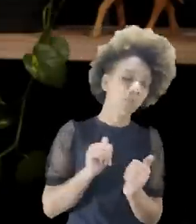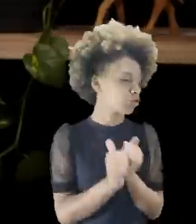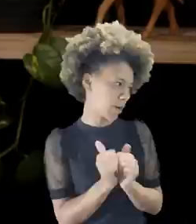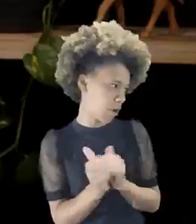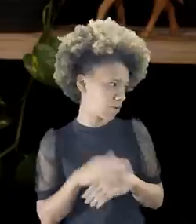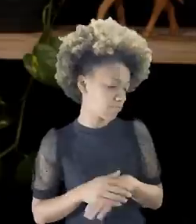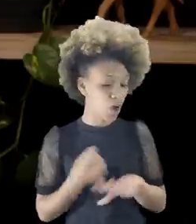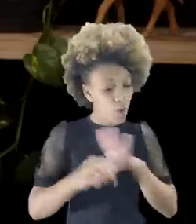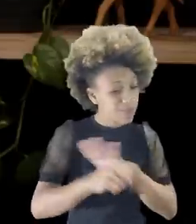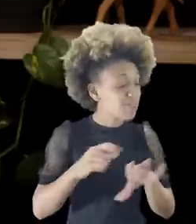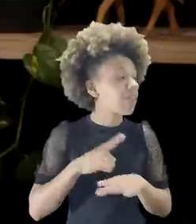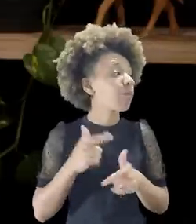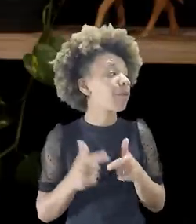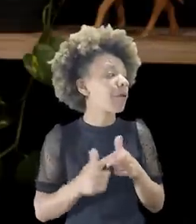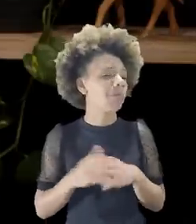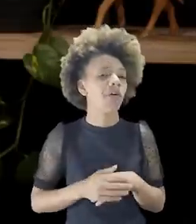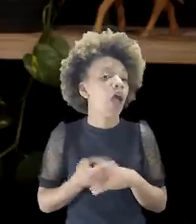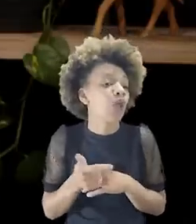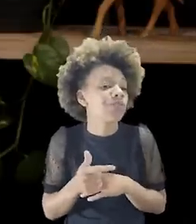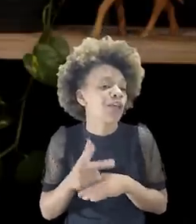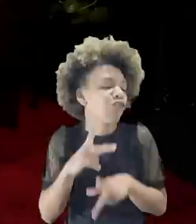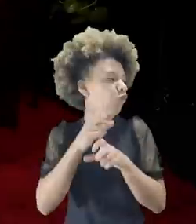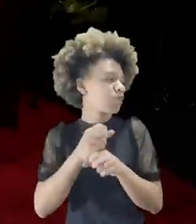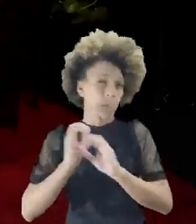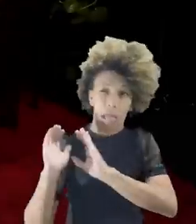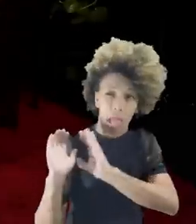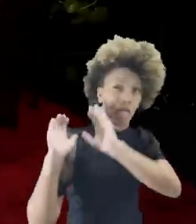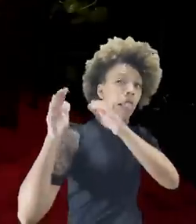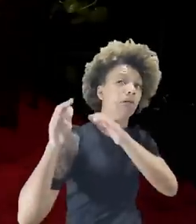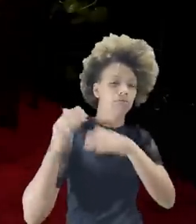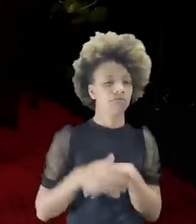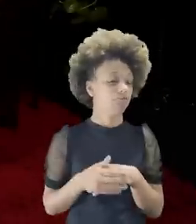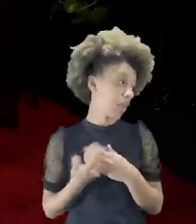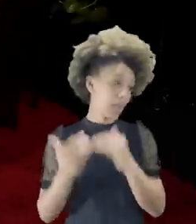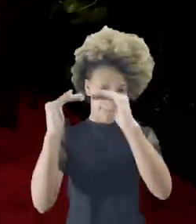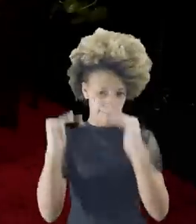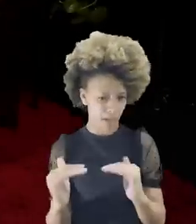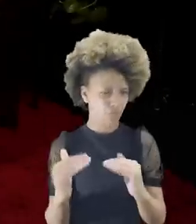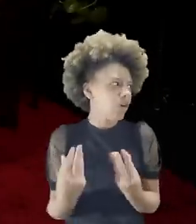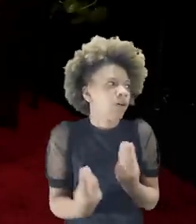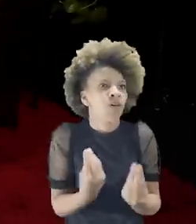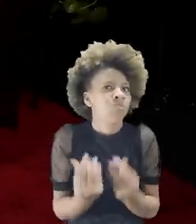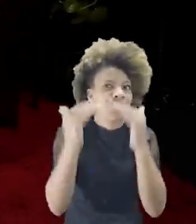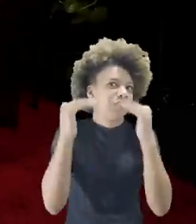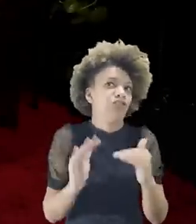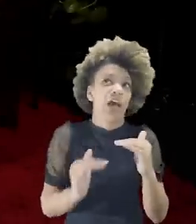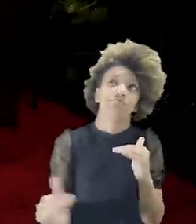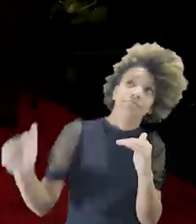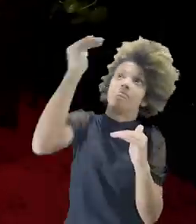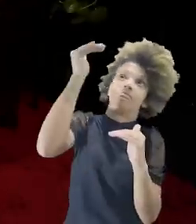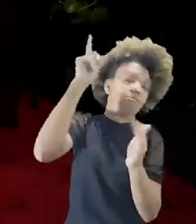o basquete ele tem um problema ele não tem força para jogar na sexta essa baixa a sexta Aí você pega uma bola menor aí você vai baixar uma cesta que já tá